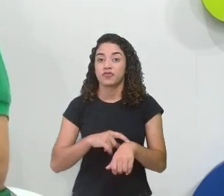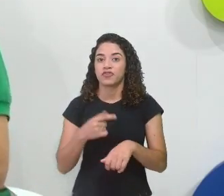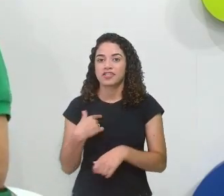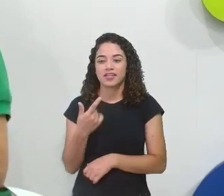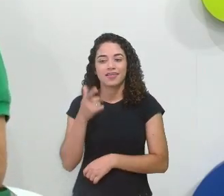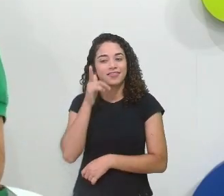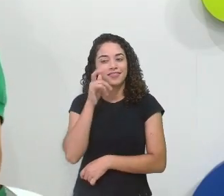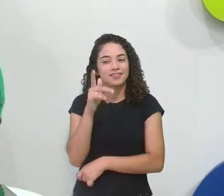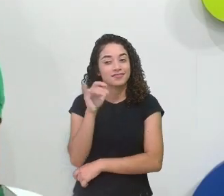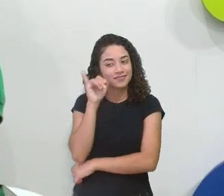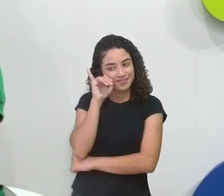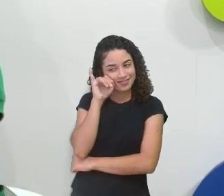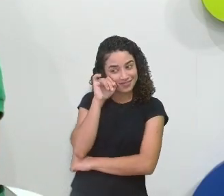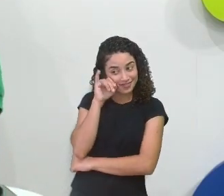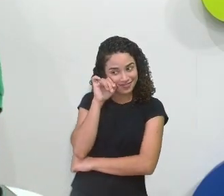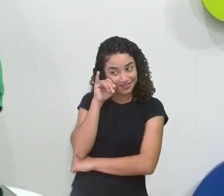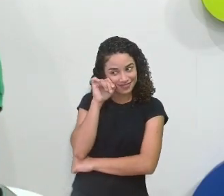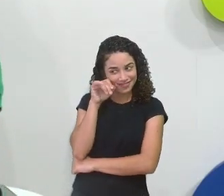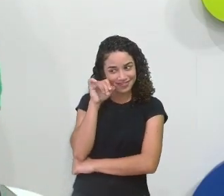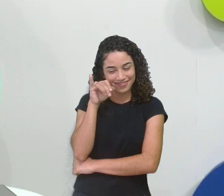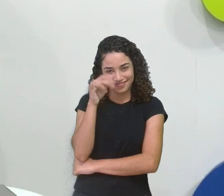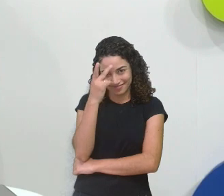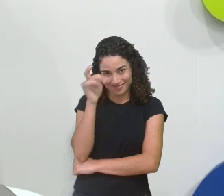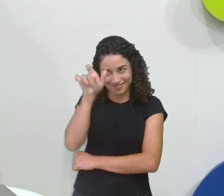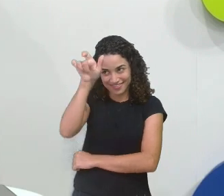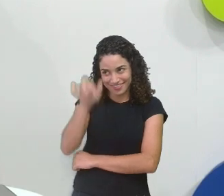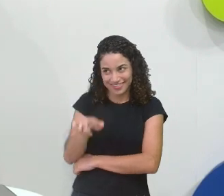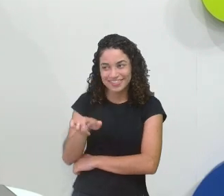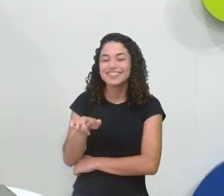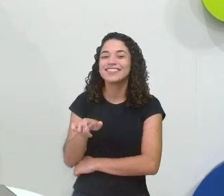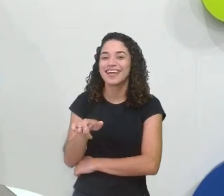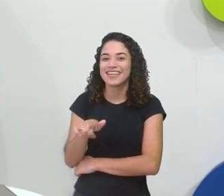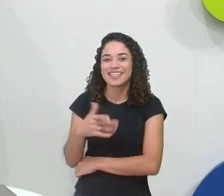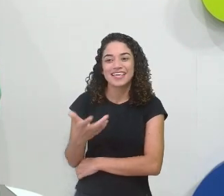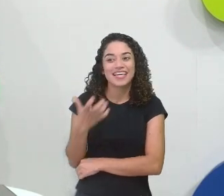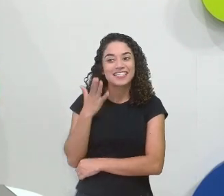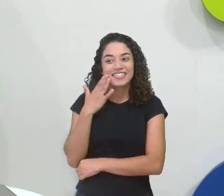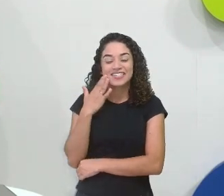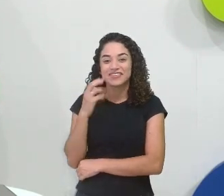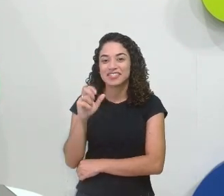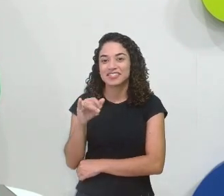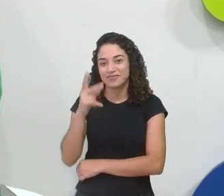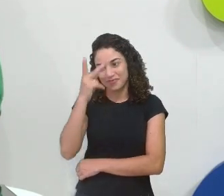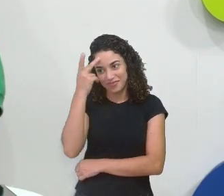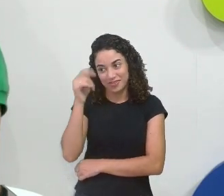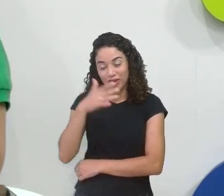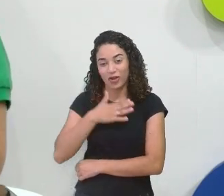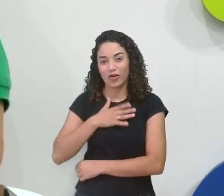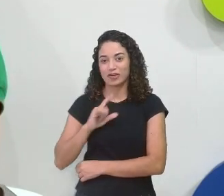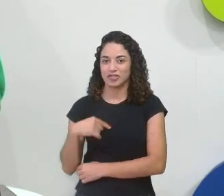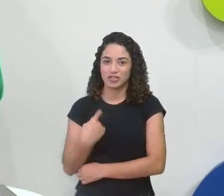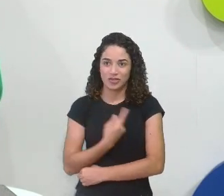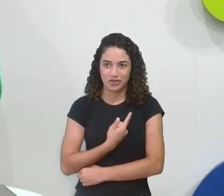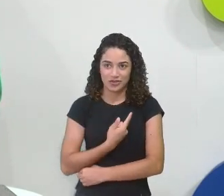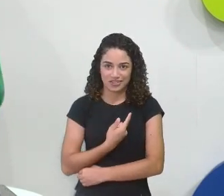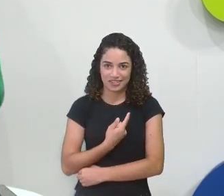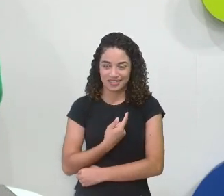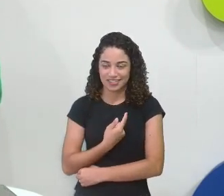interessada em algum rapaz, né, algum menino, É isso. a gente queria saber se ele gostava da gente, vê? Aí